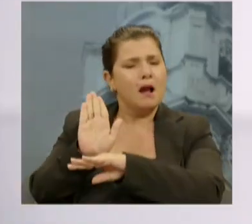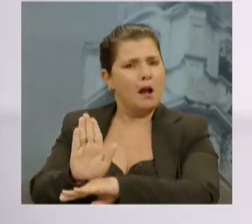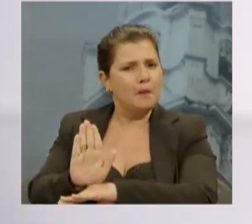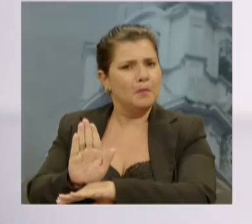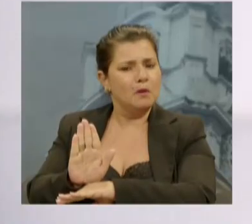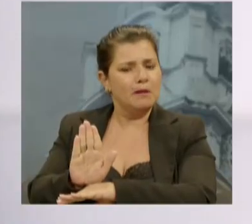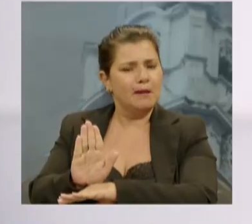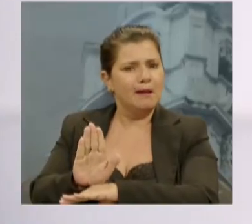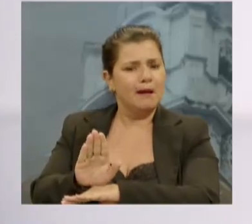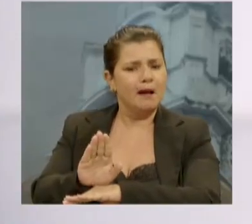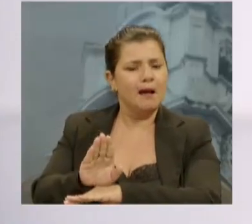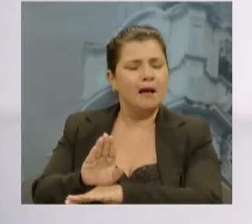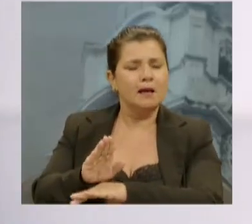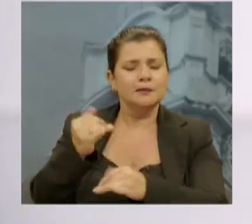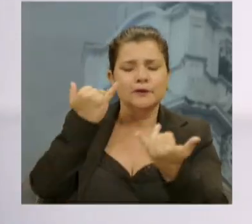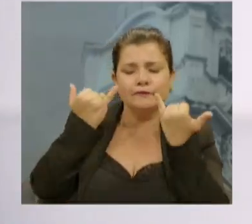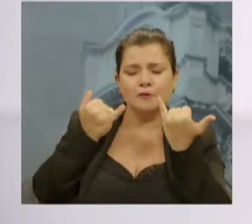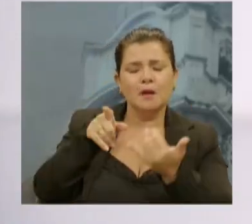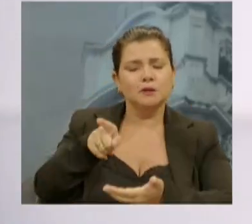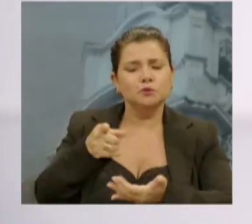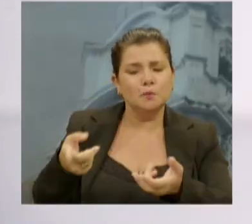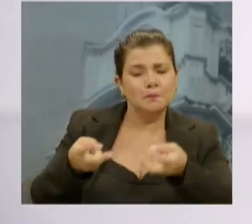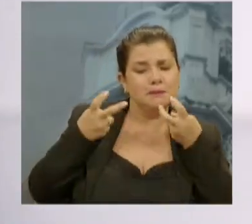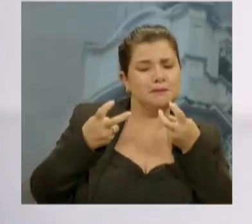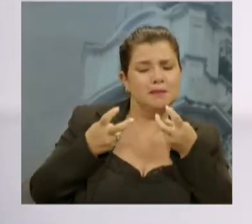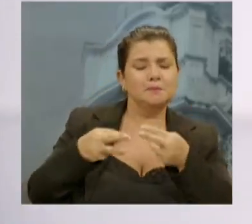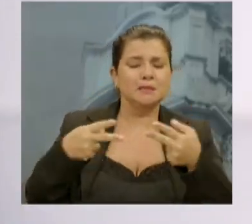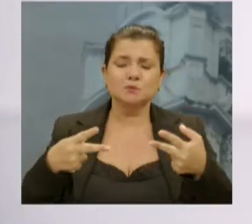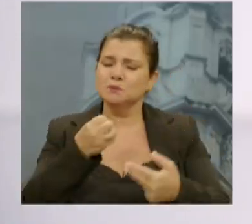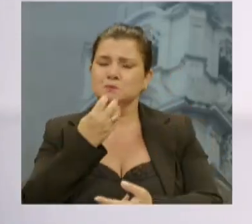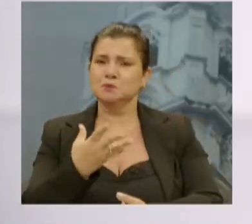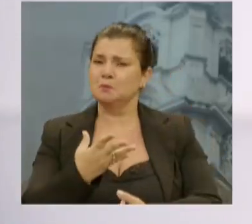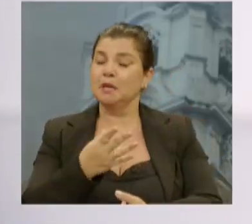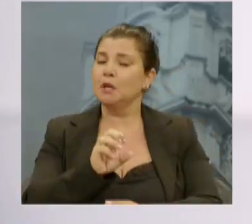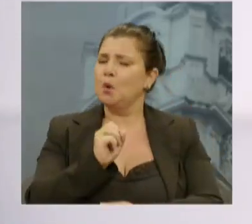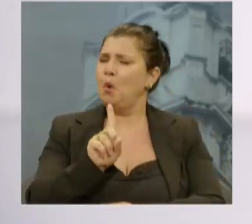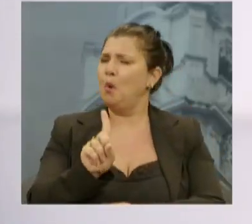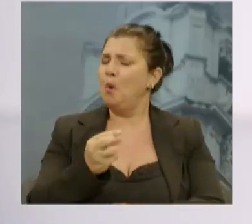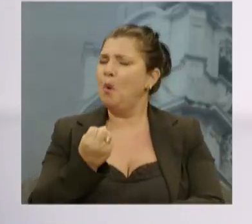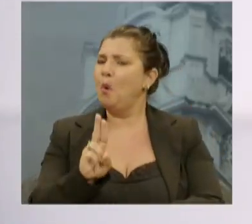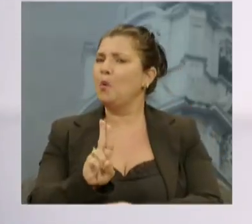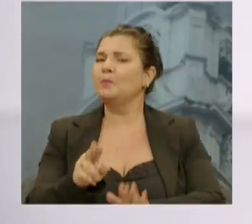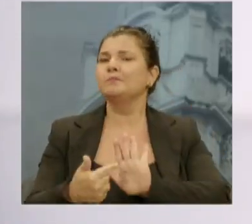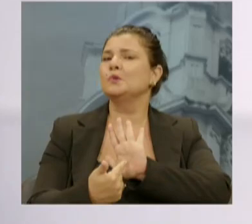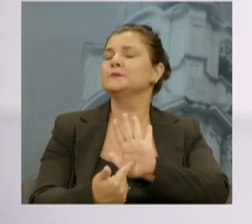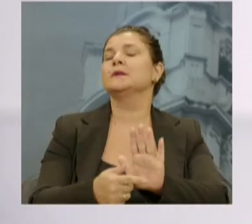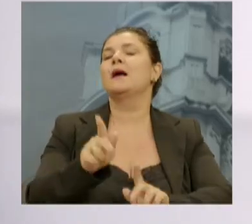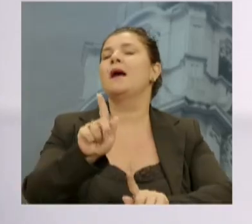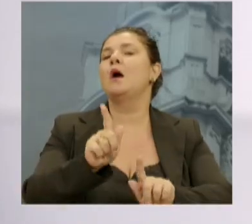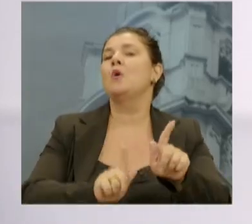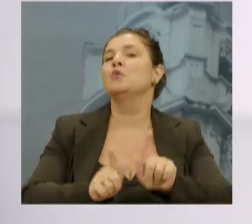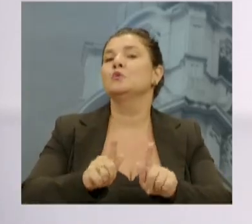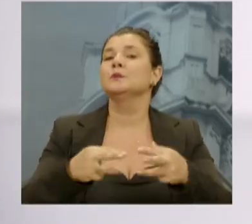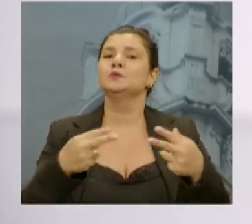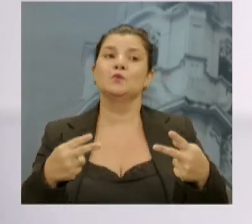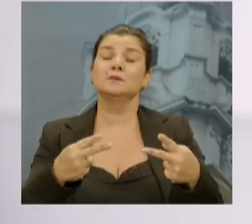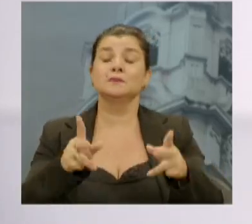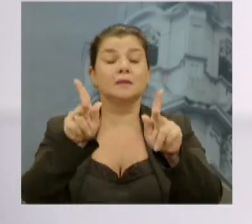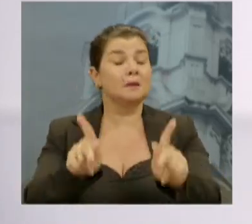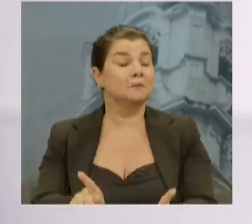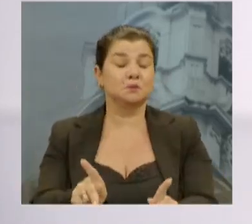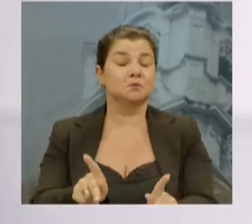algumas coisas não estão bem, dar abertura ou sinalizar para ela que às vezes ela mesma pode não estar percebendo que alguma coisa não está